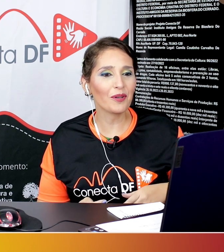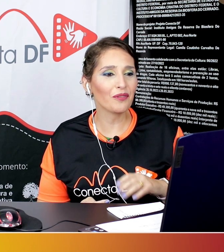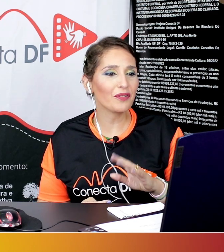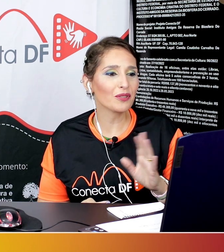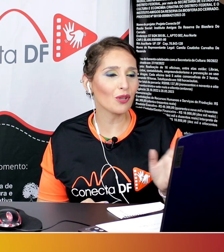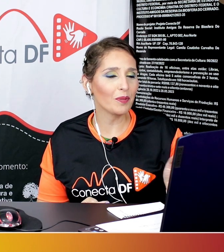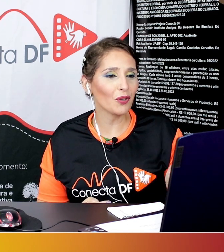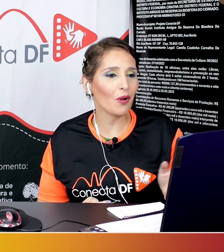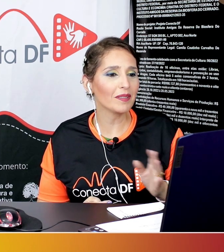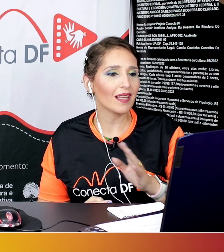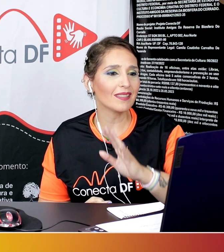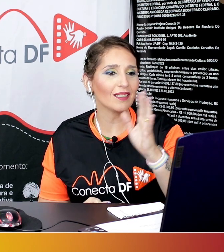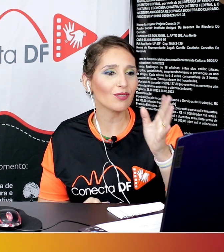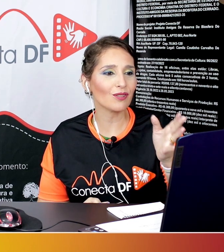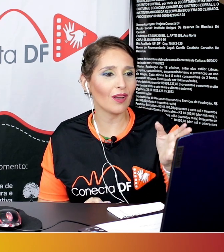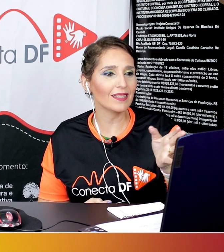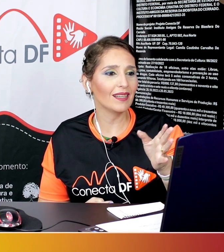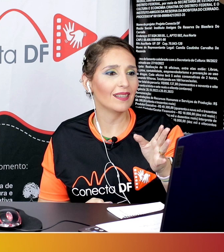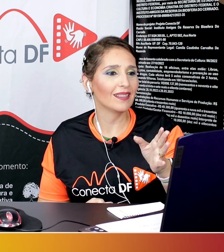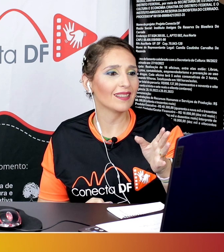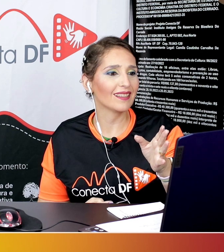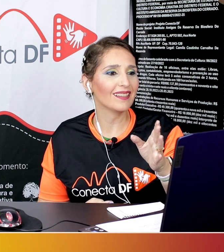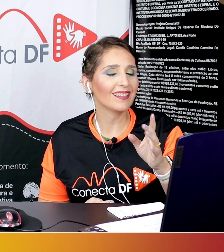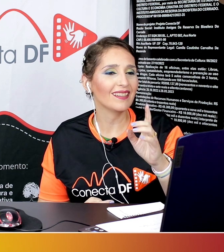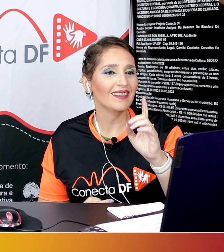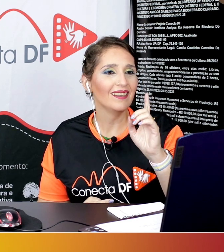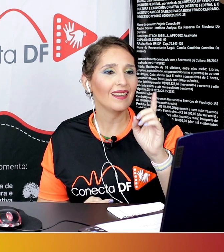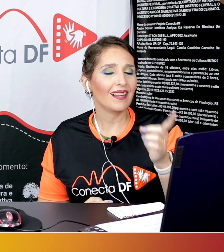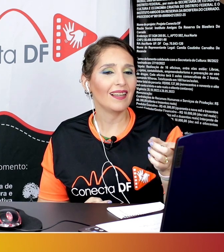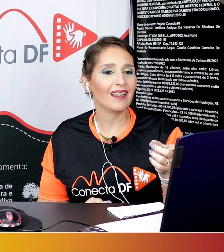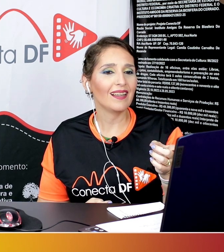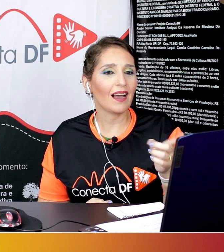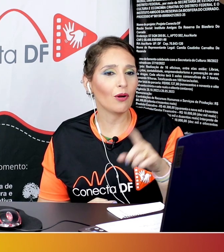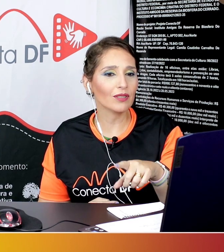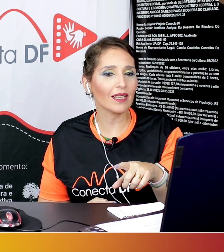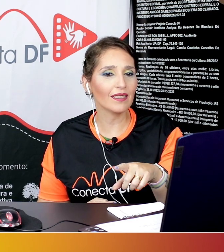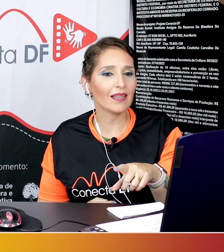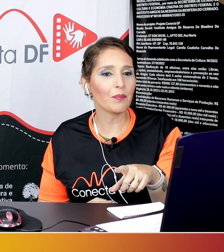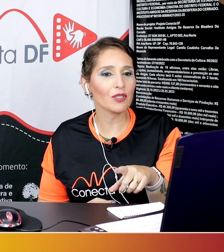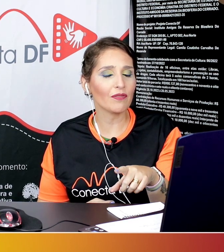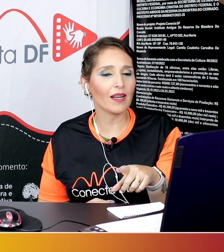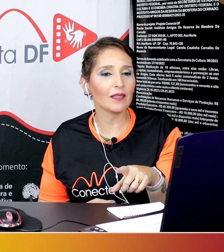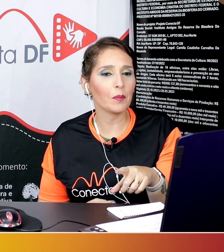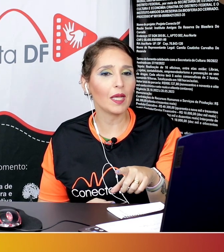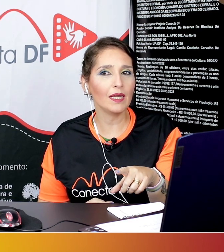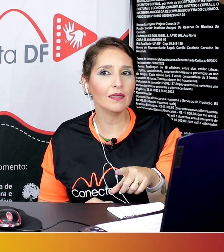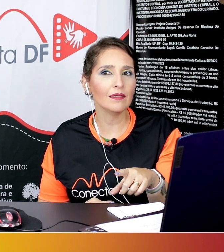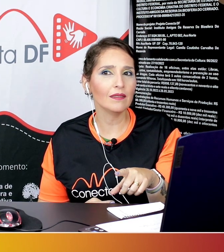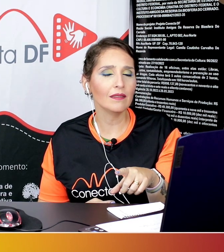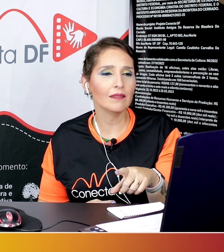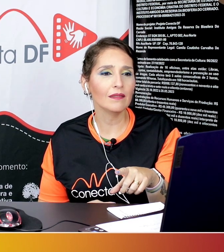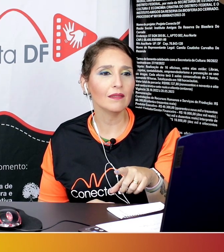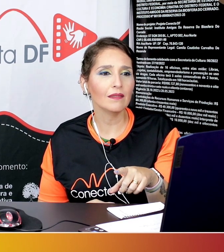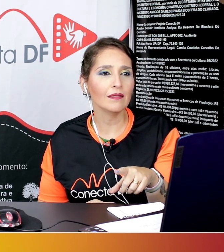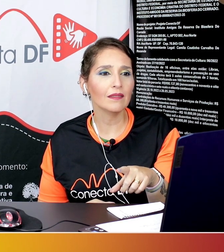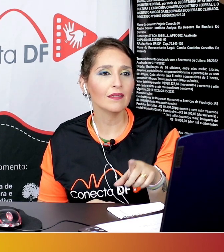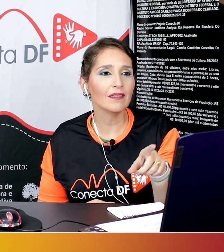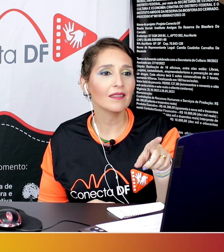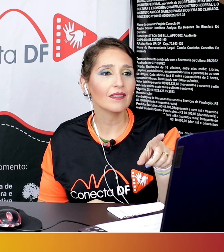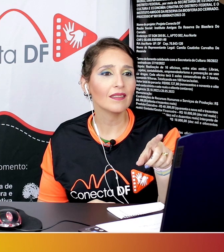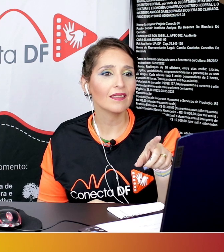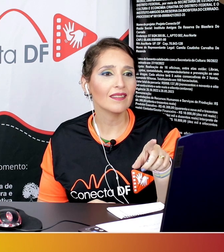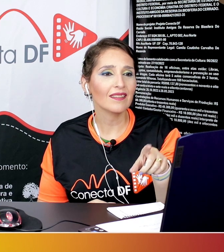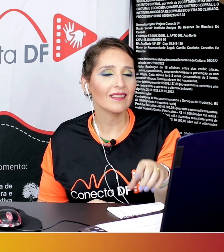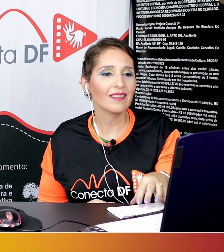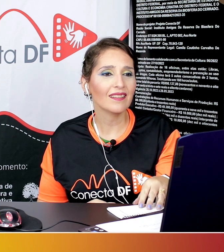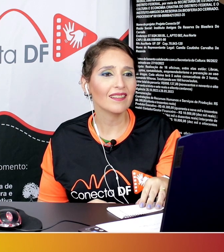Como eu não vi o sobrenome, está escrito só Adriana. A outra Adriana pode falar também?